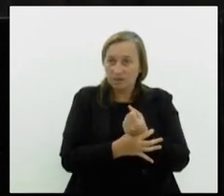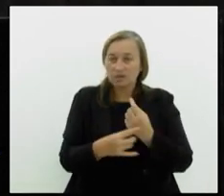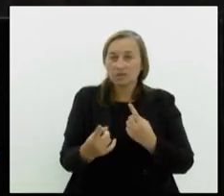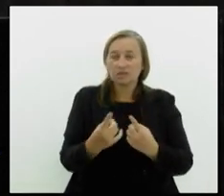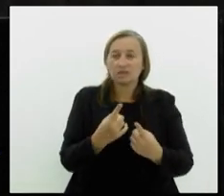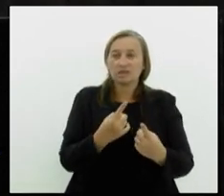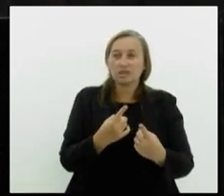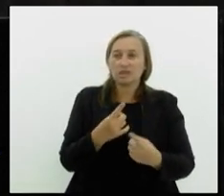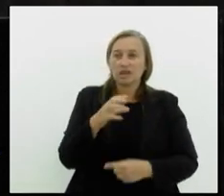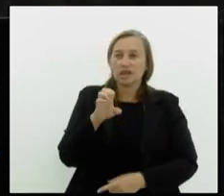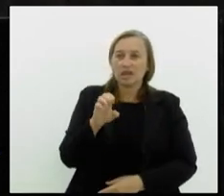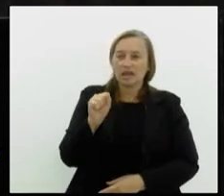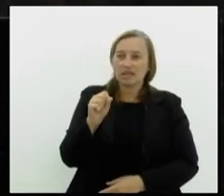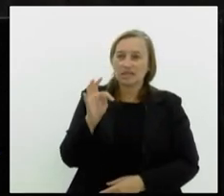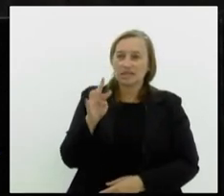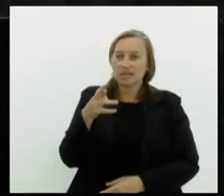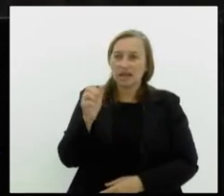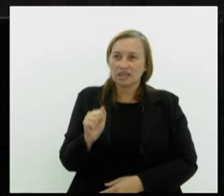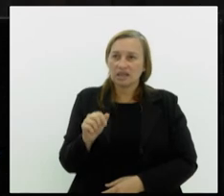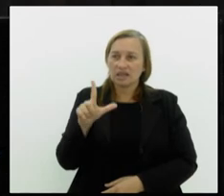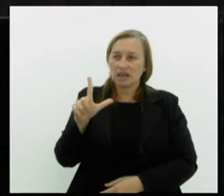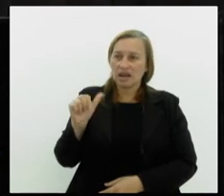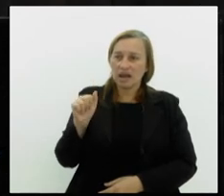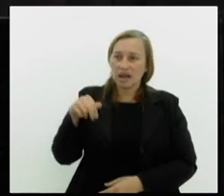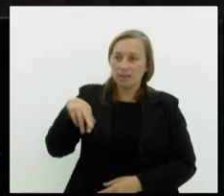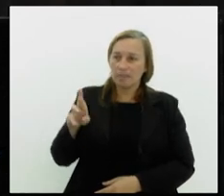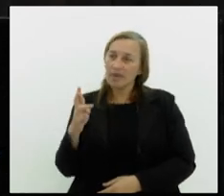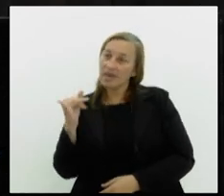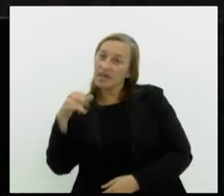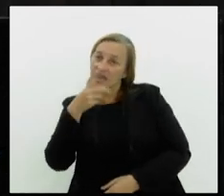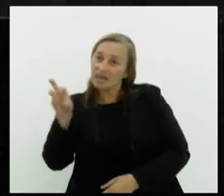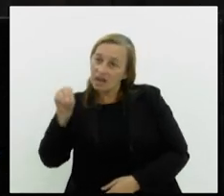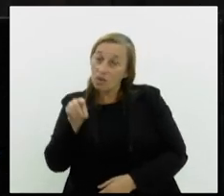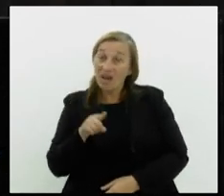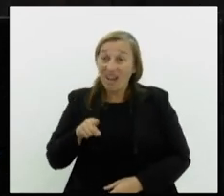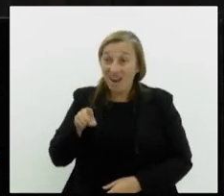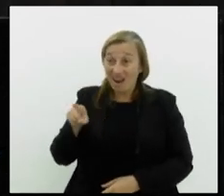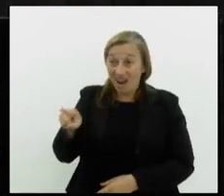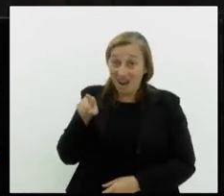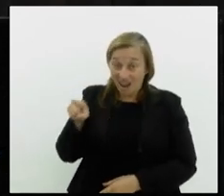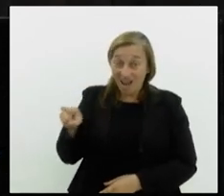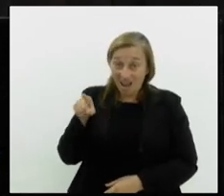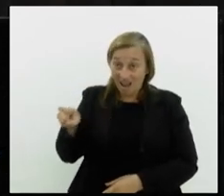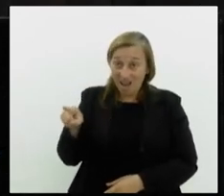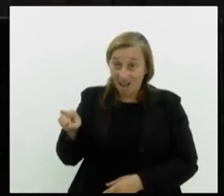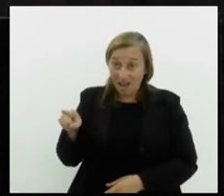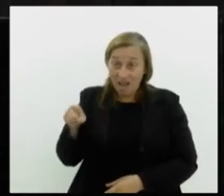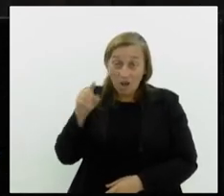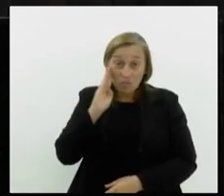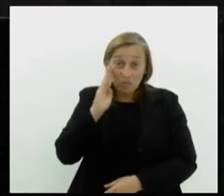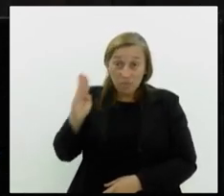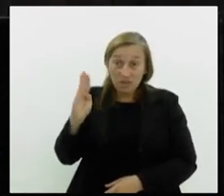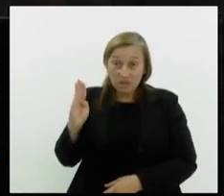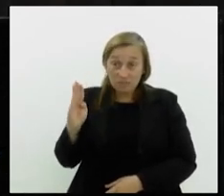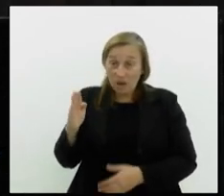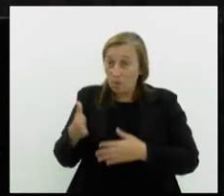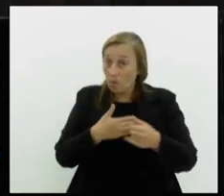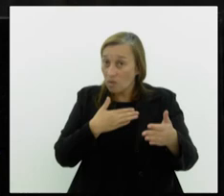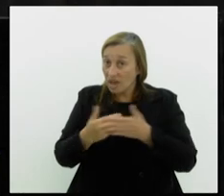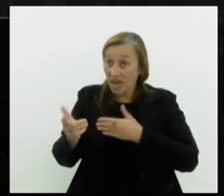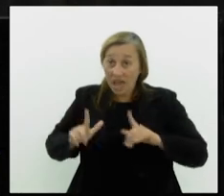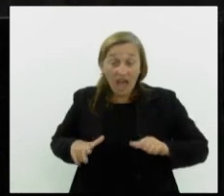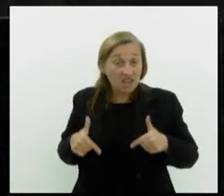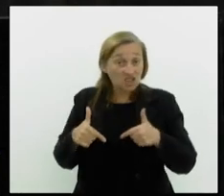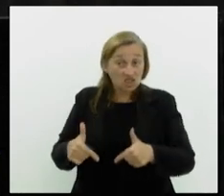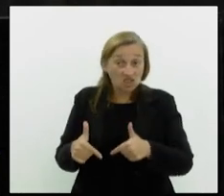Lameirão, que lá está o coração do bombeamento. Qualquer ação nefasta,